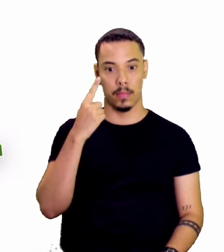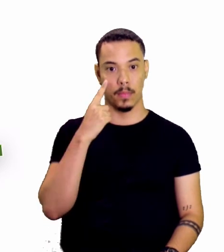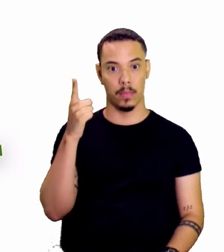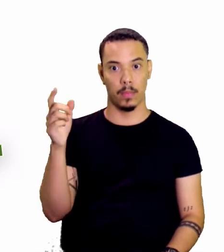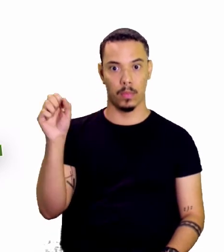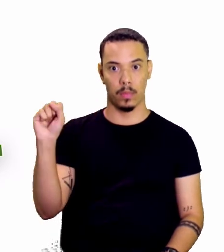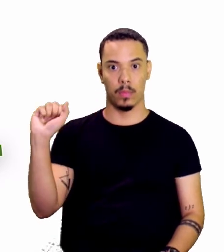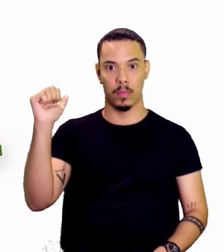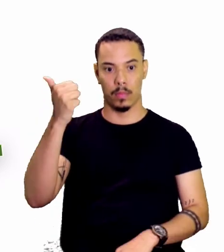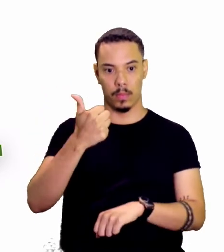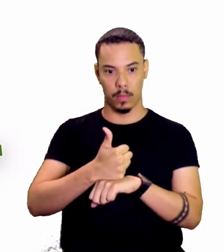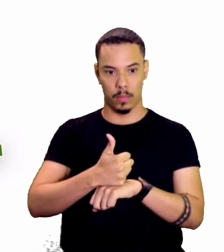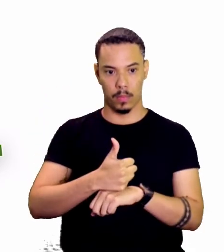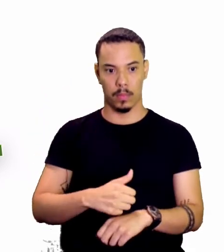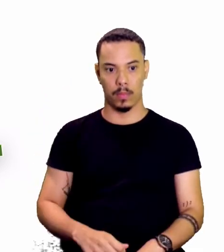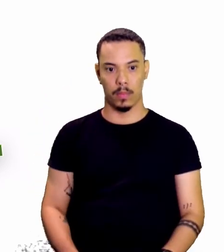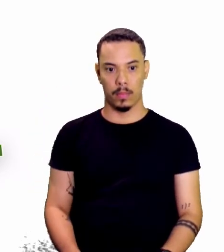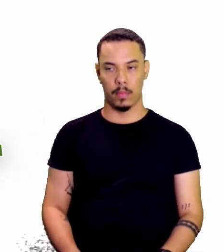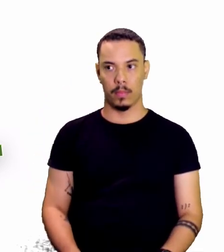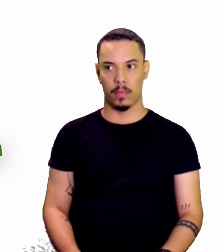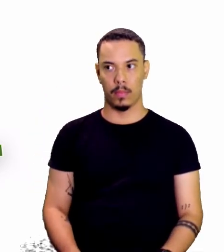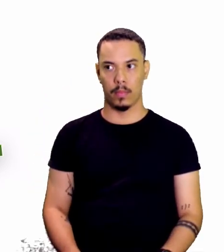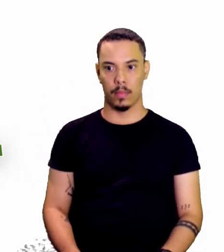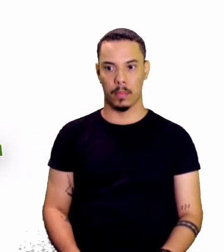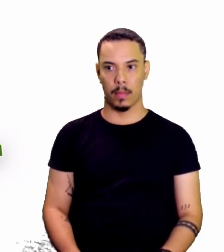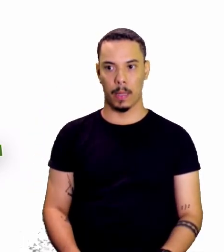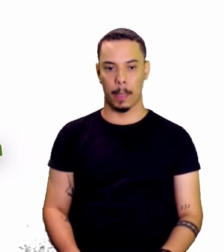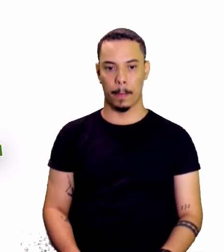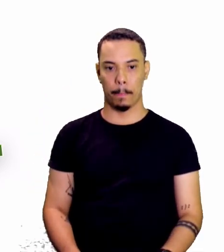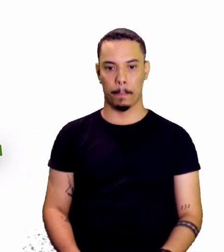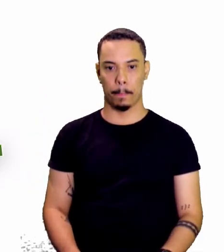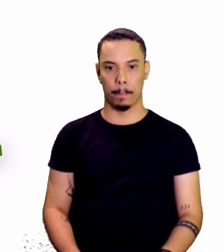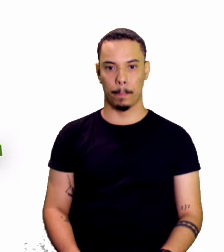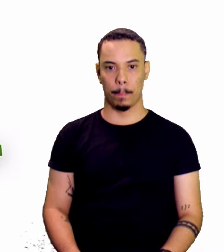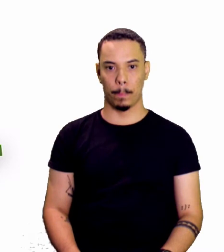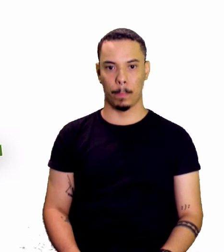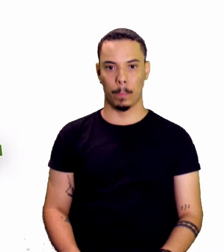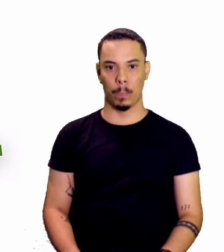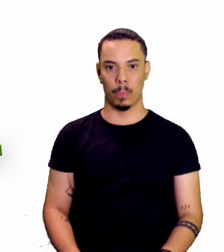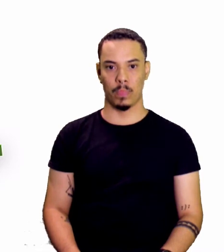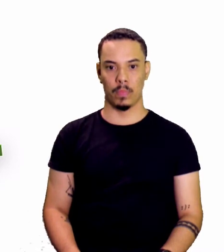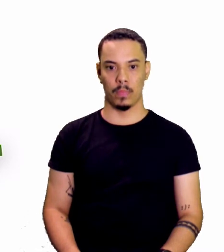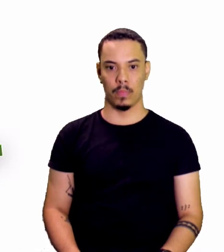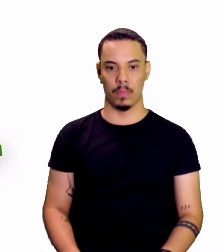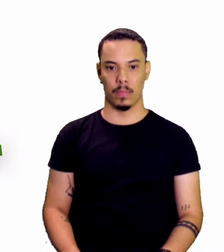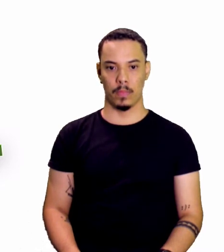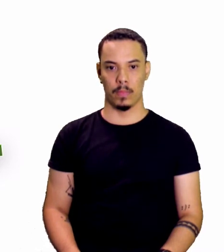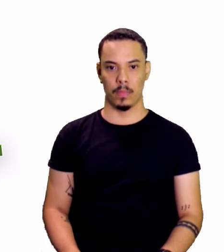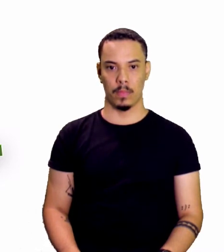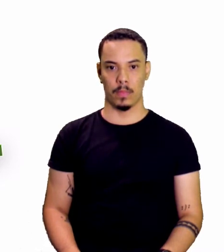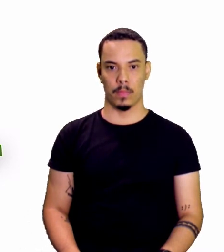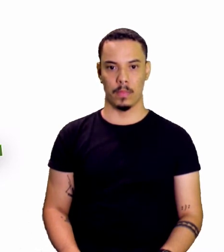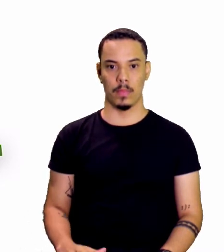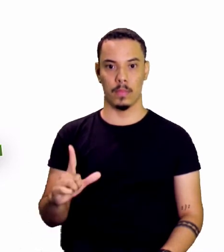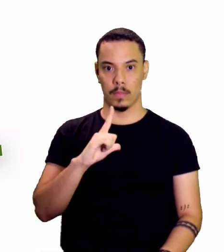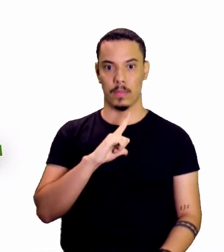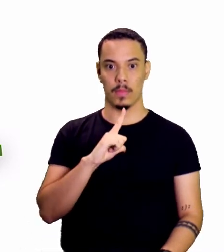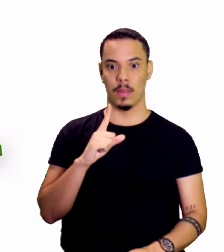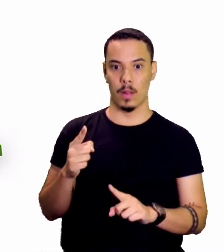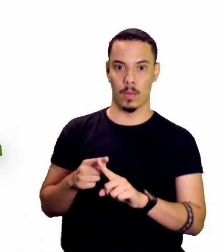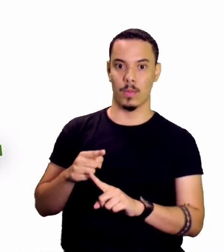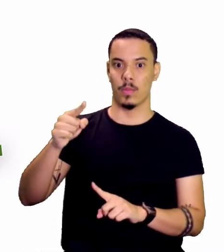ó E no instante de oito é só a gente ir aqui ó Opa aqui o pontinho